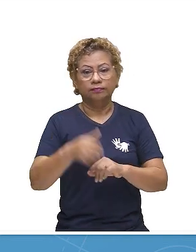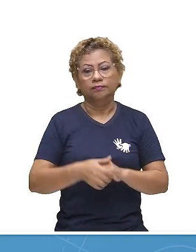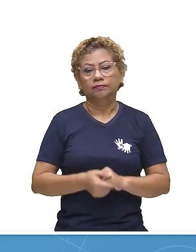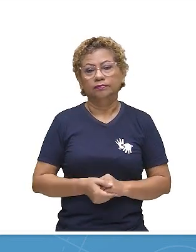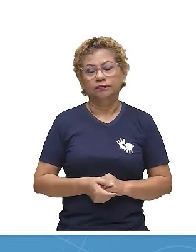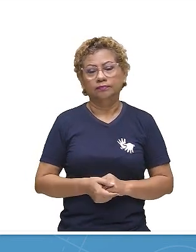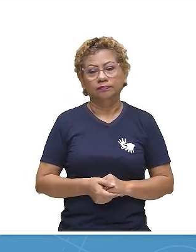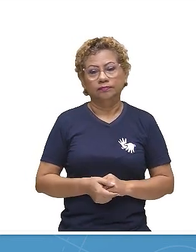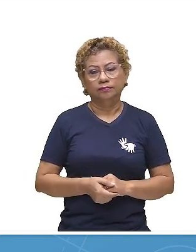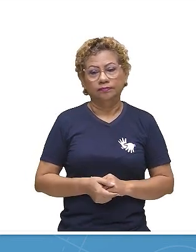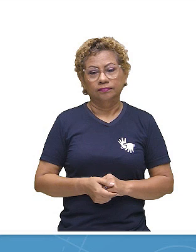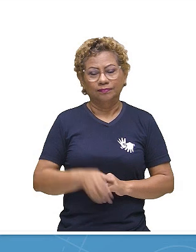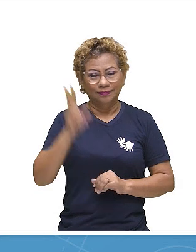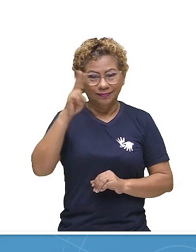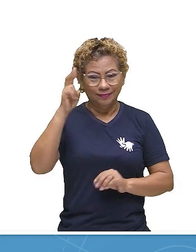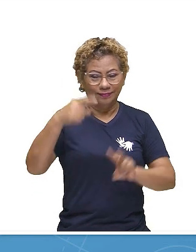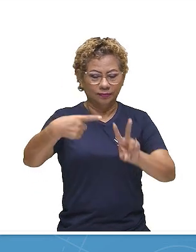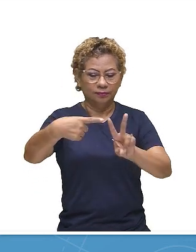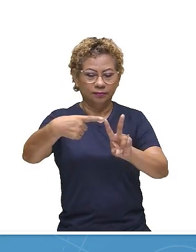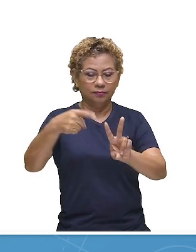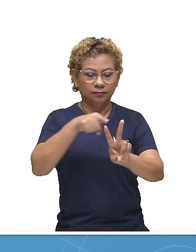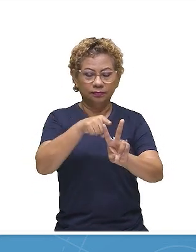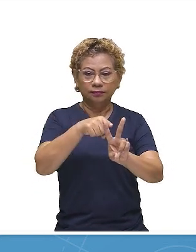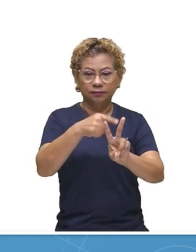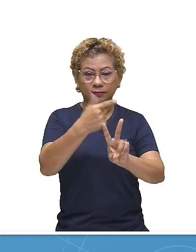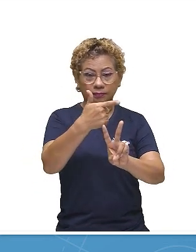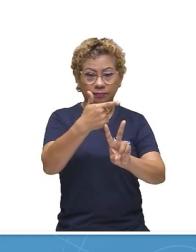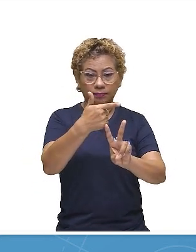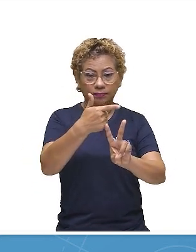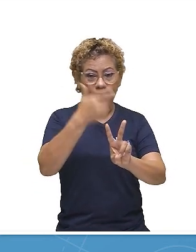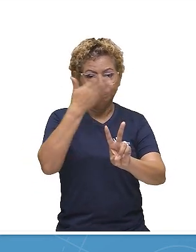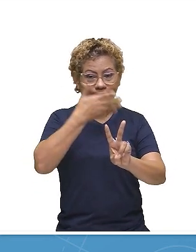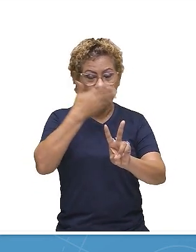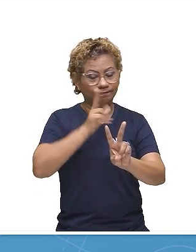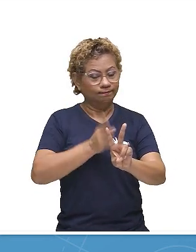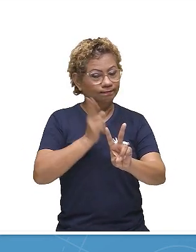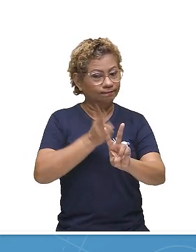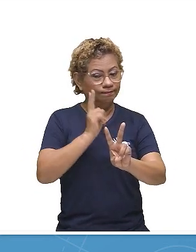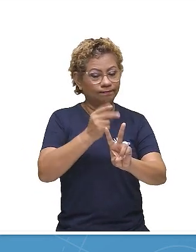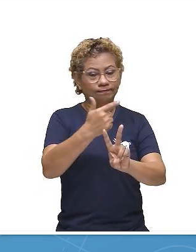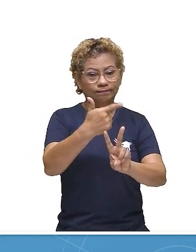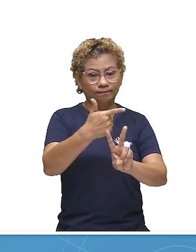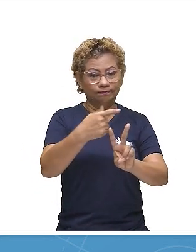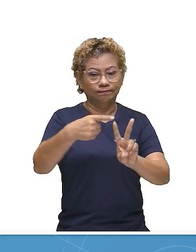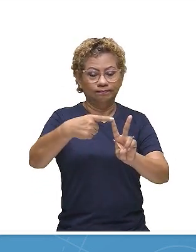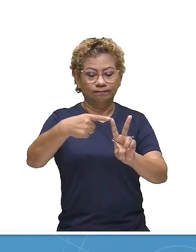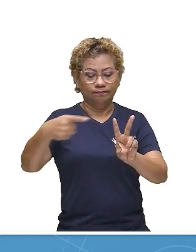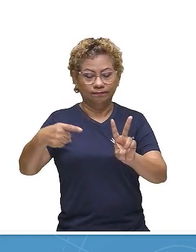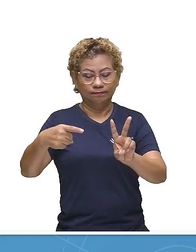índice aqui, ó, ele permanece inalterado, ele é conservado.